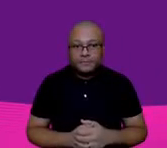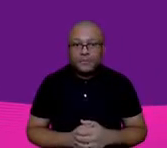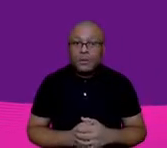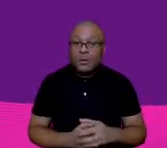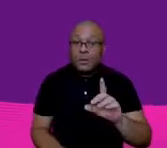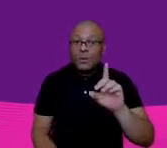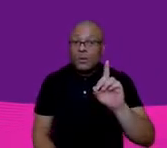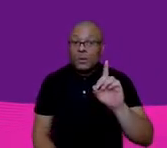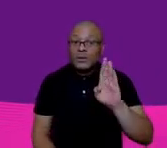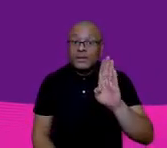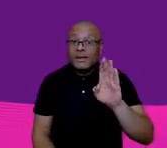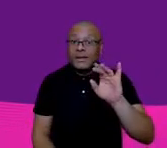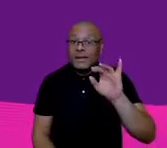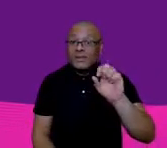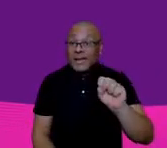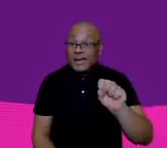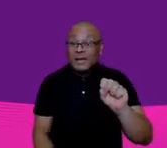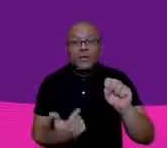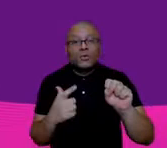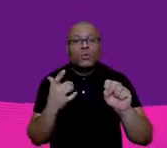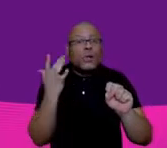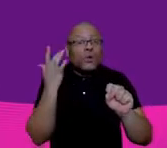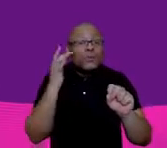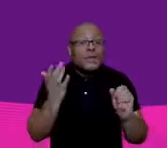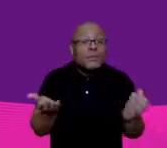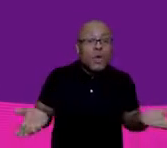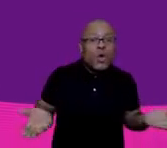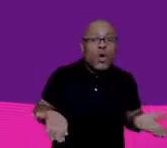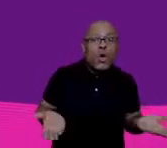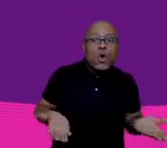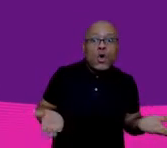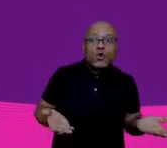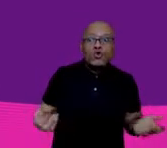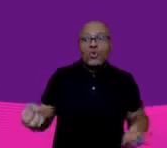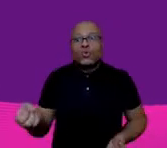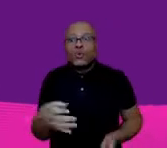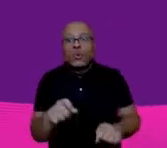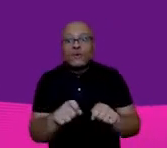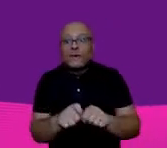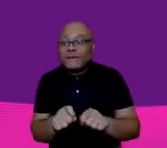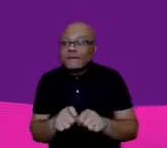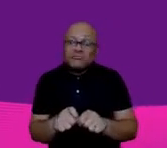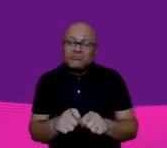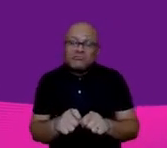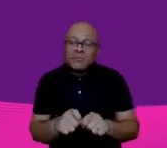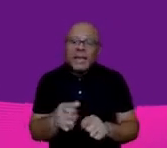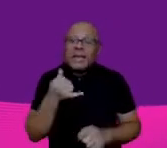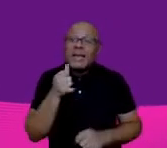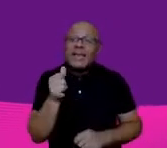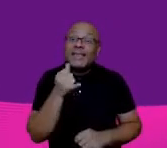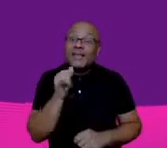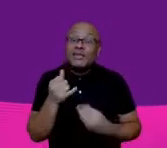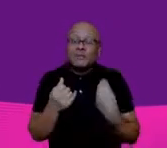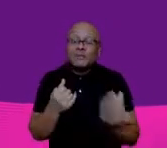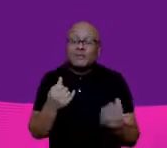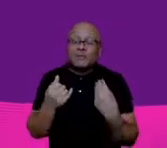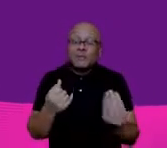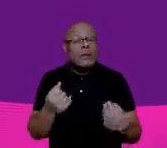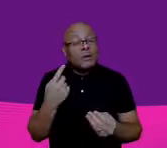saber o atual, o convencional, o que você está fazendo. Ele entrega energia para você que você colocou no